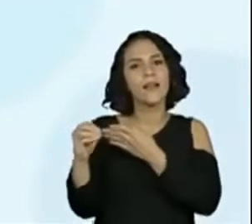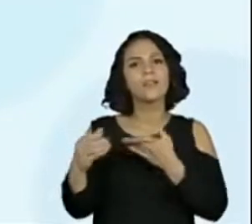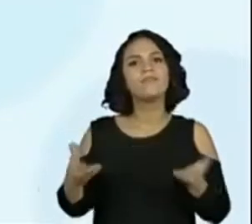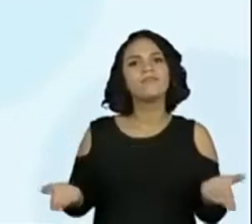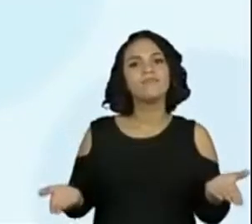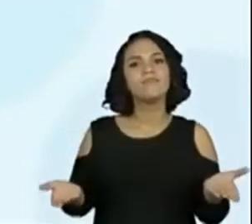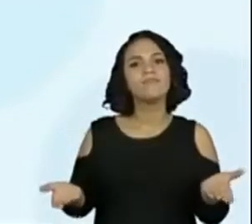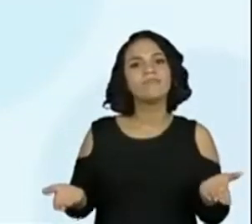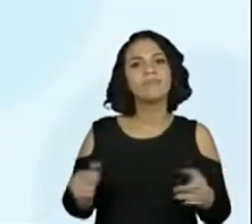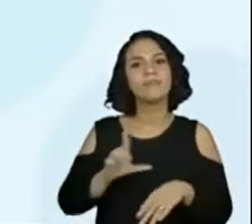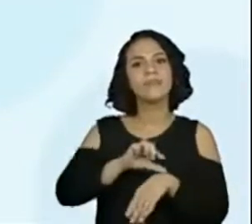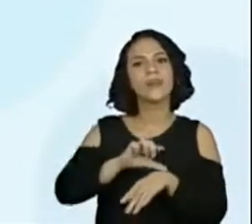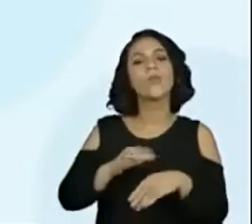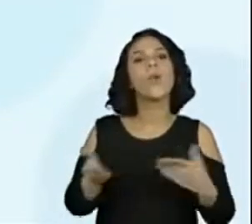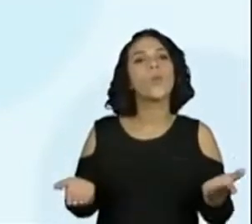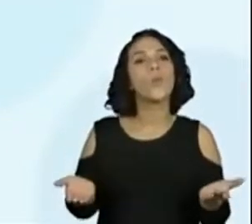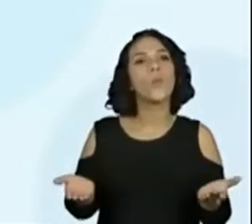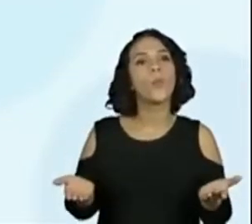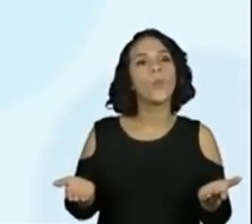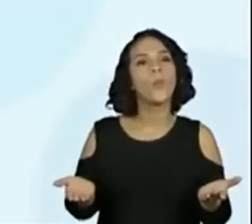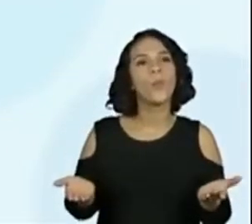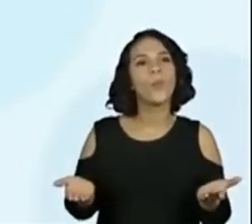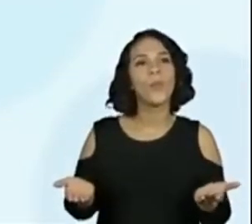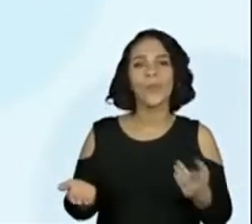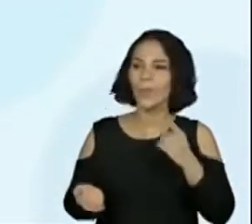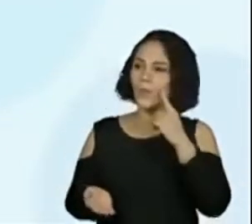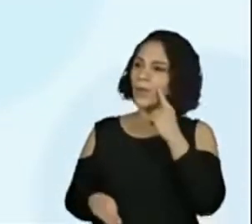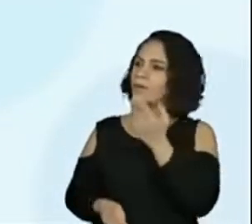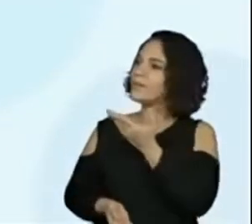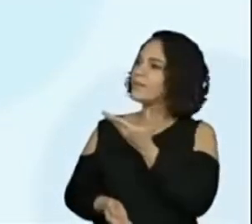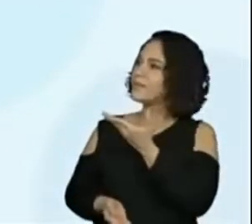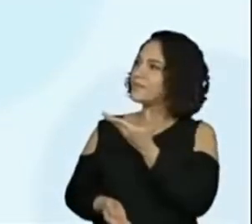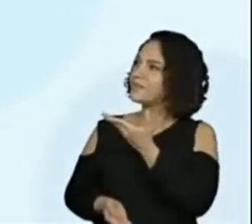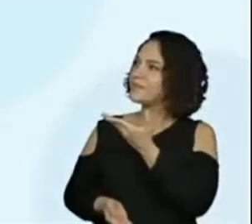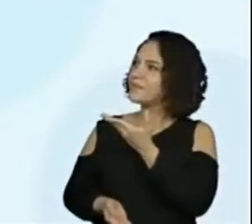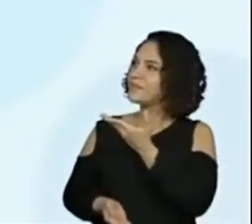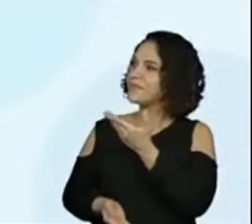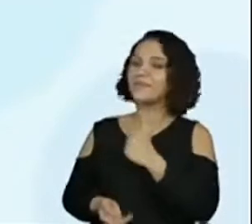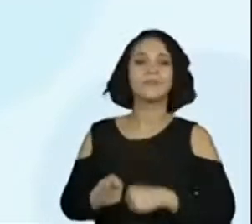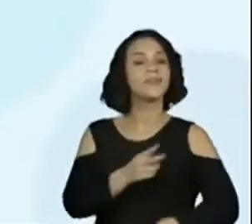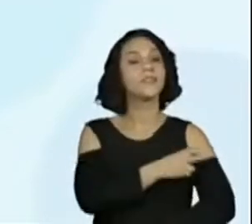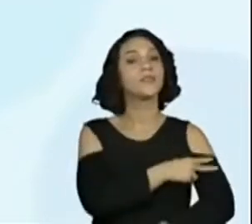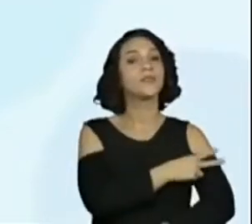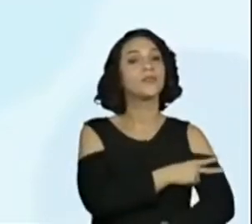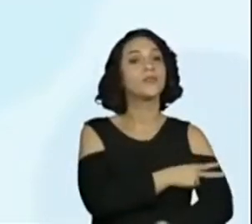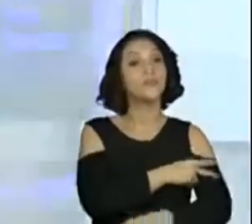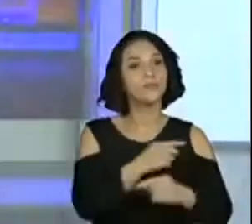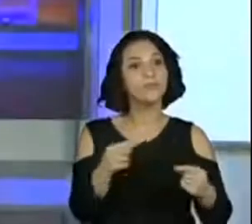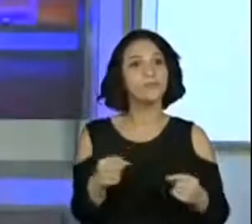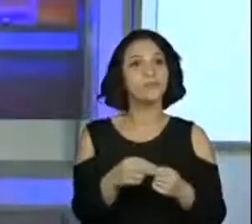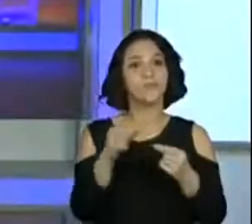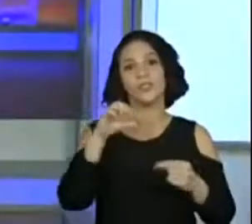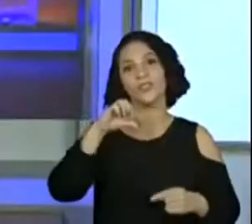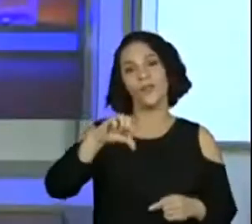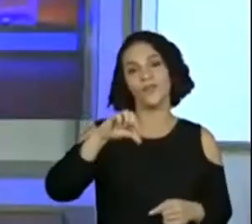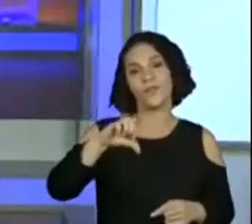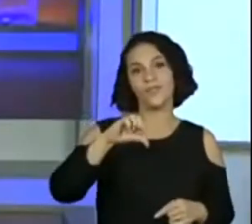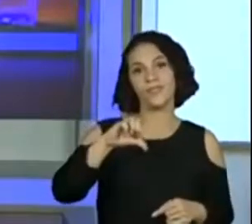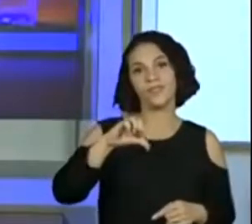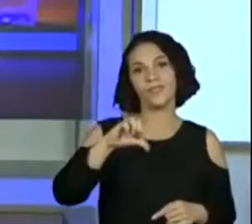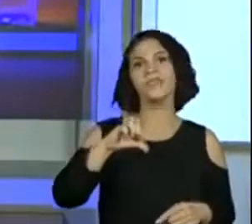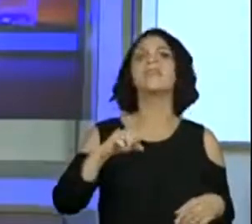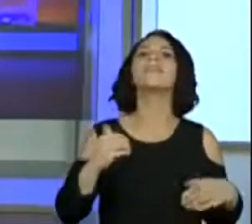de mídias? A do segundo ano, né? É, do segundo ano. 9 horas. Muito